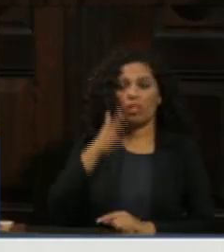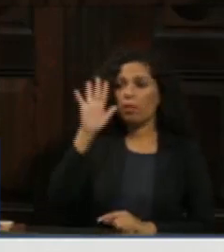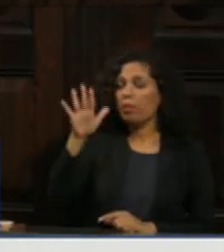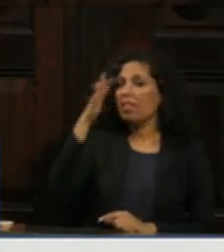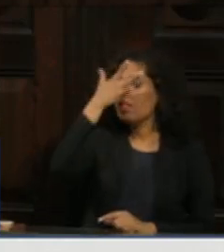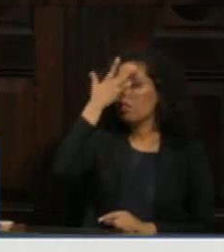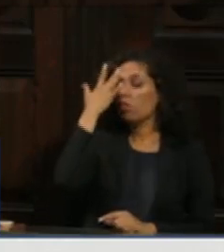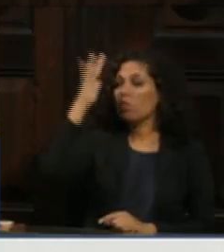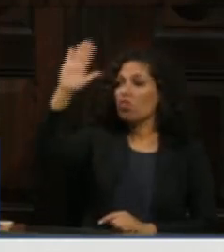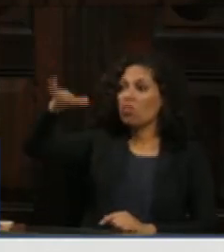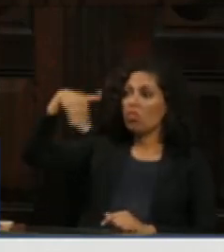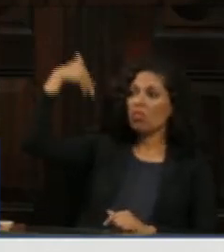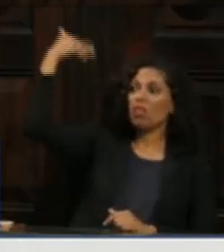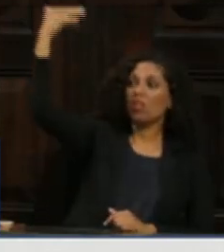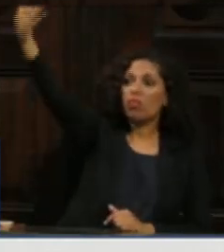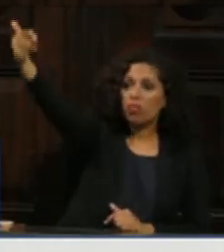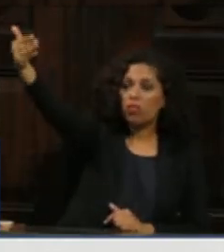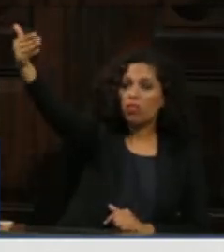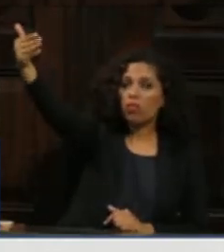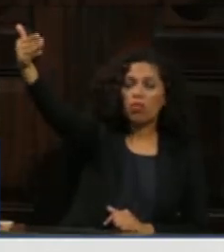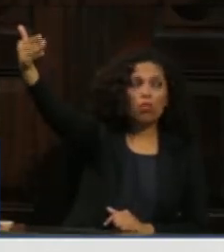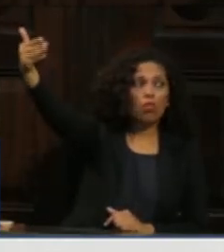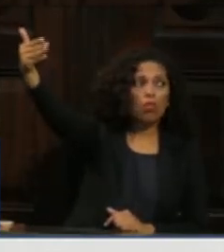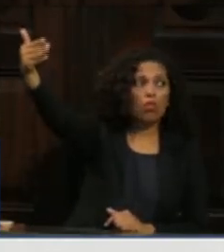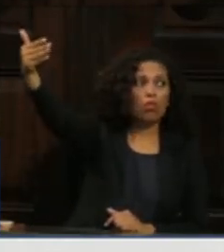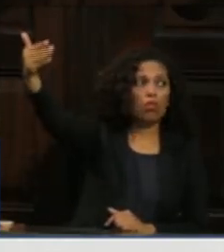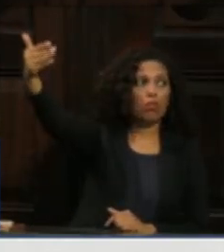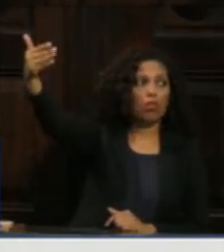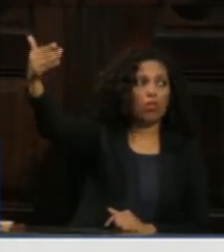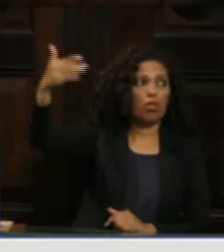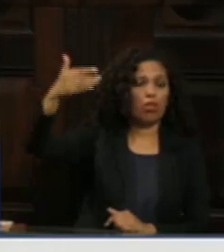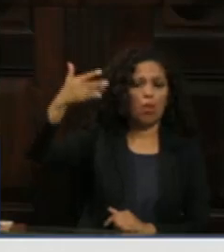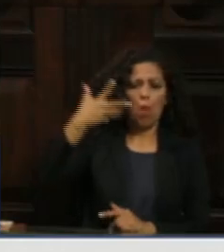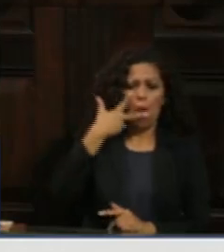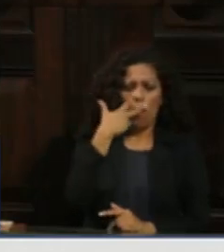um processo de quase que generalização.